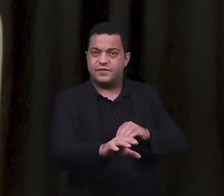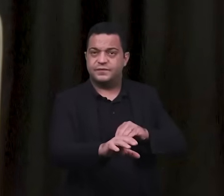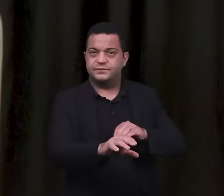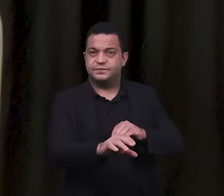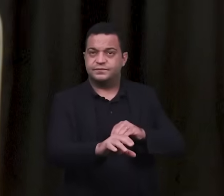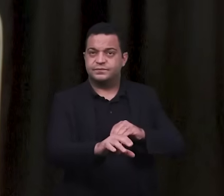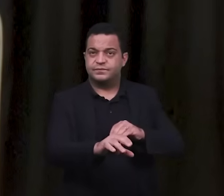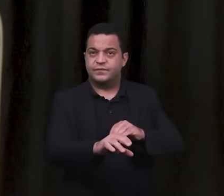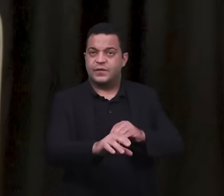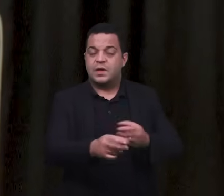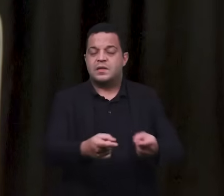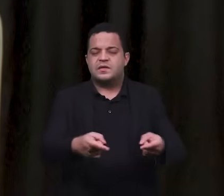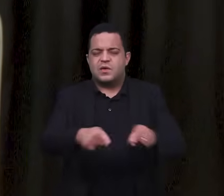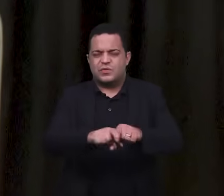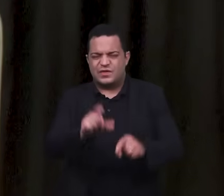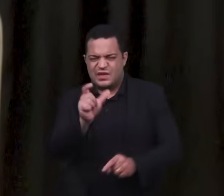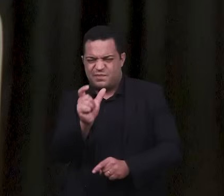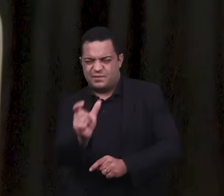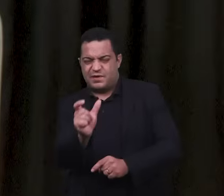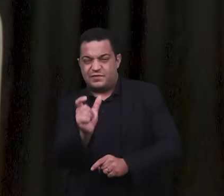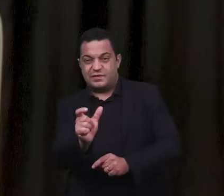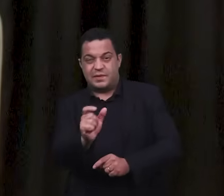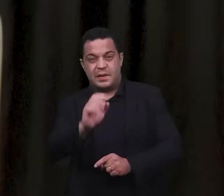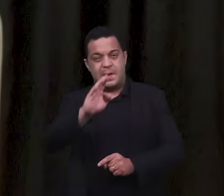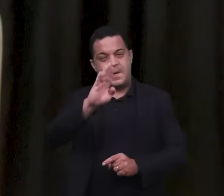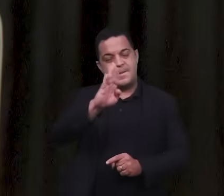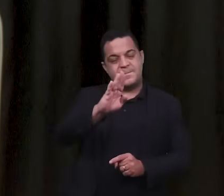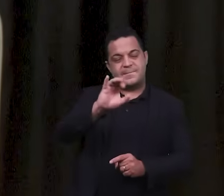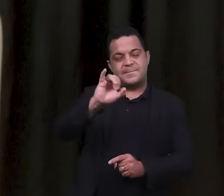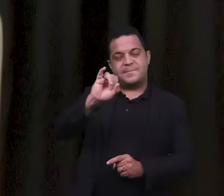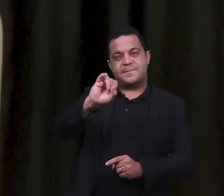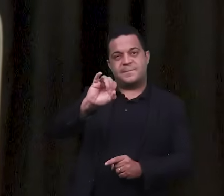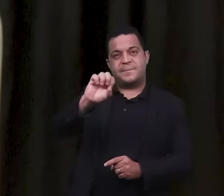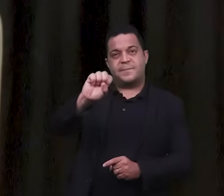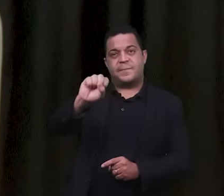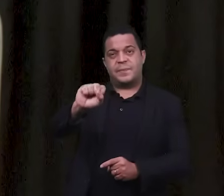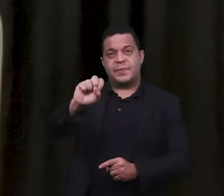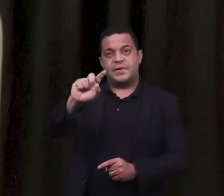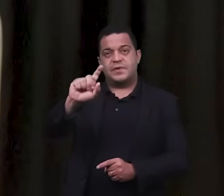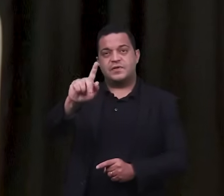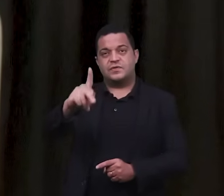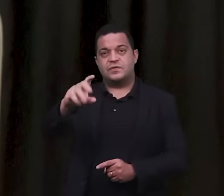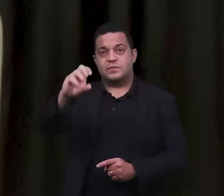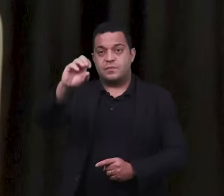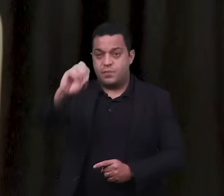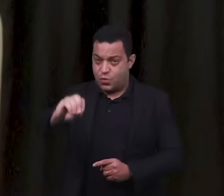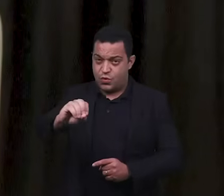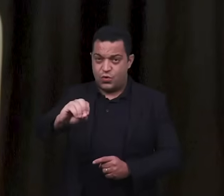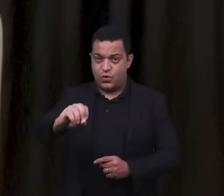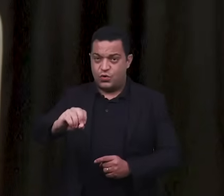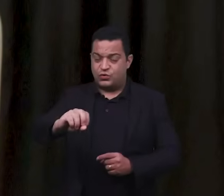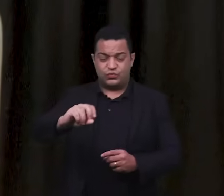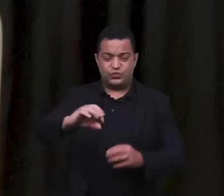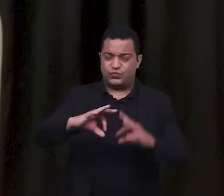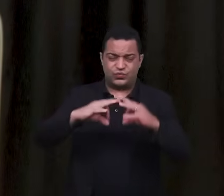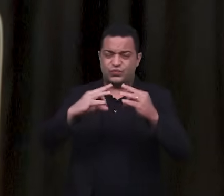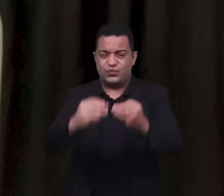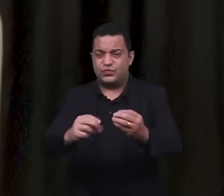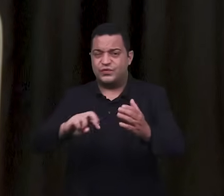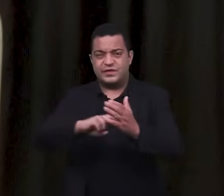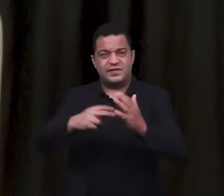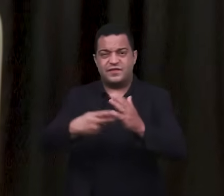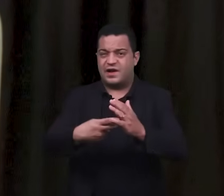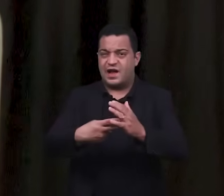né? Já era o latim, eram chamados de bispos, né? Bispos. Então, o presbitério. O que é o presbitério? Então, na